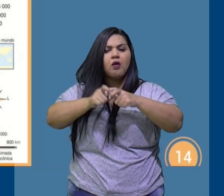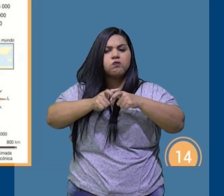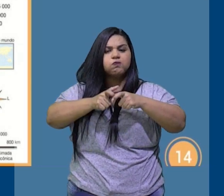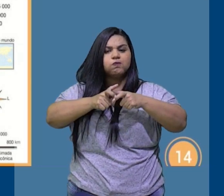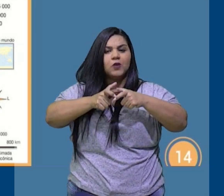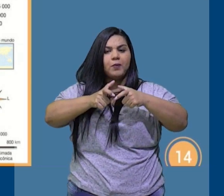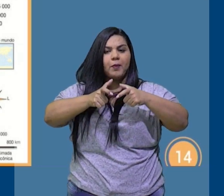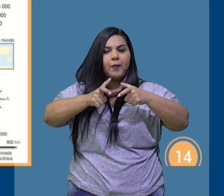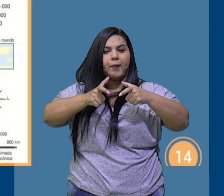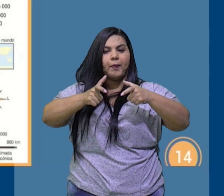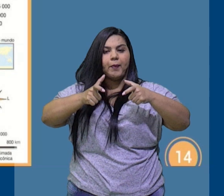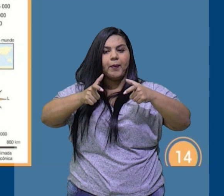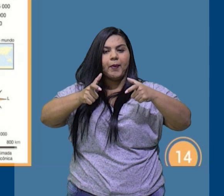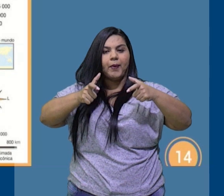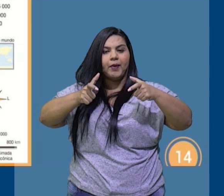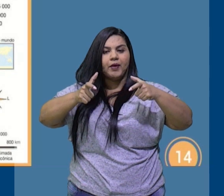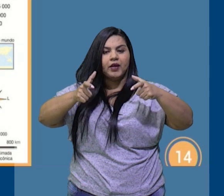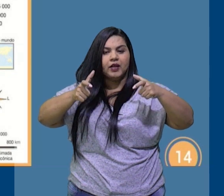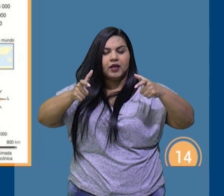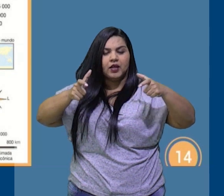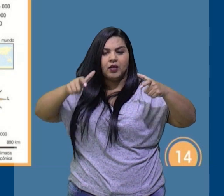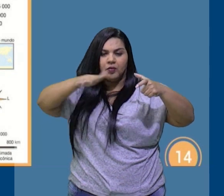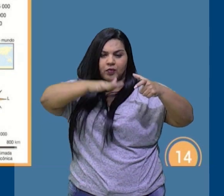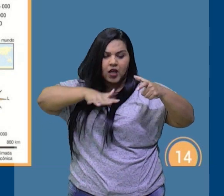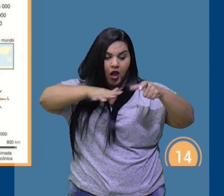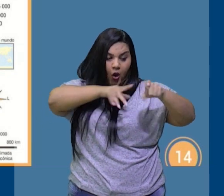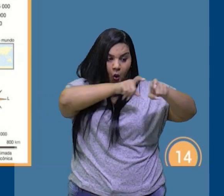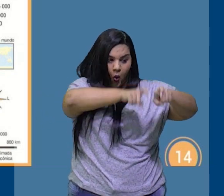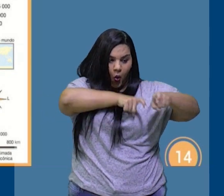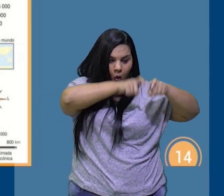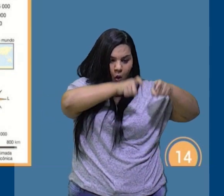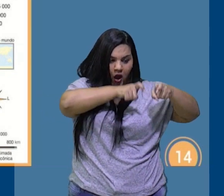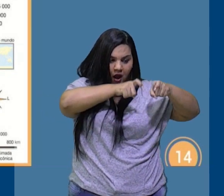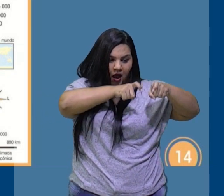meio urbano, né, com relação ao meio rural, né. Então a gente vai